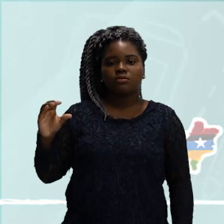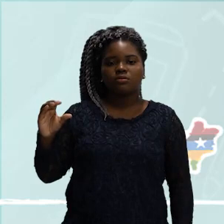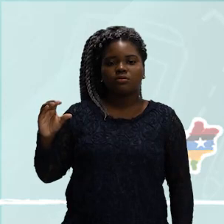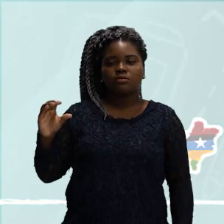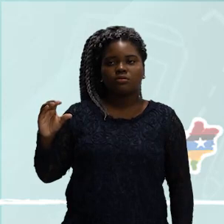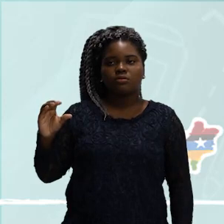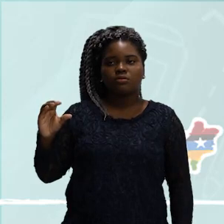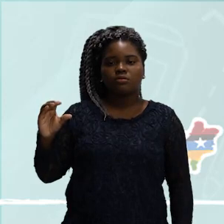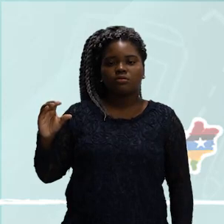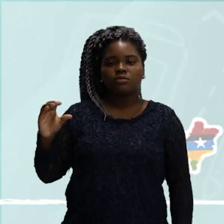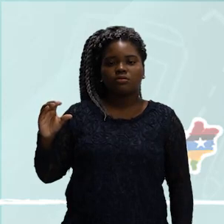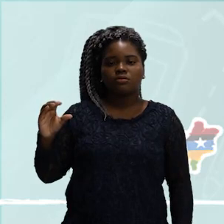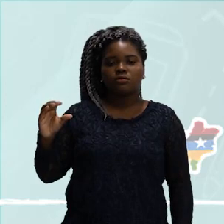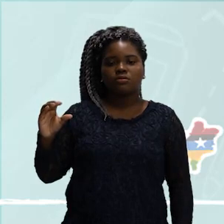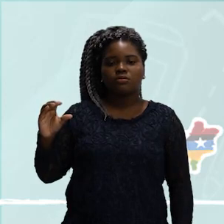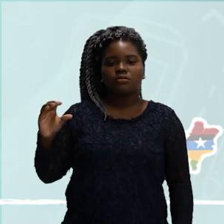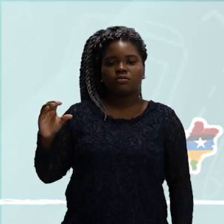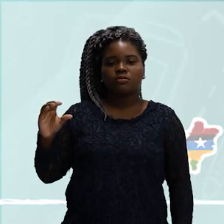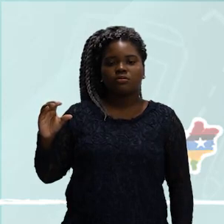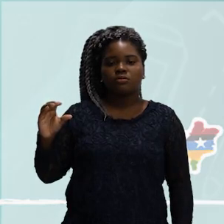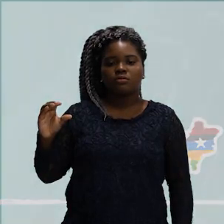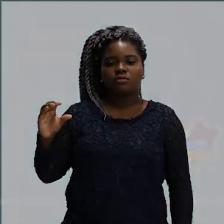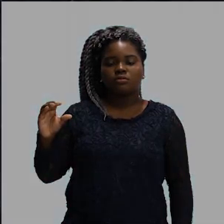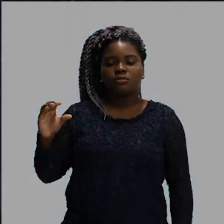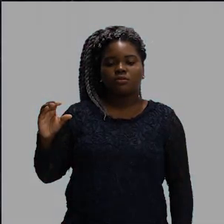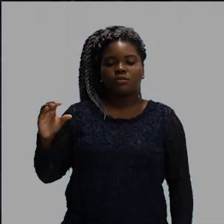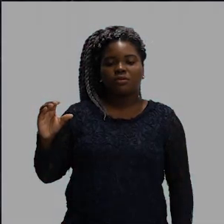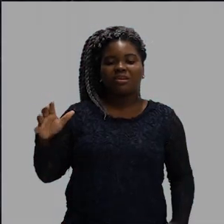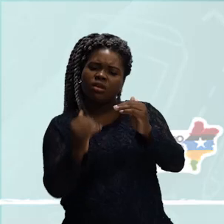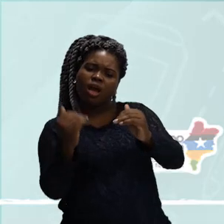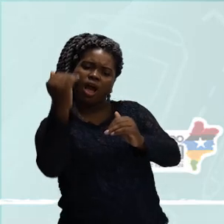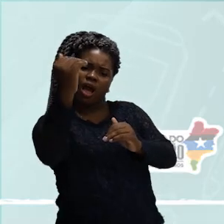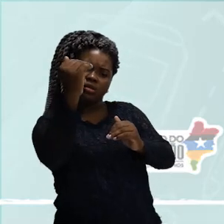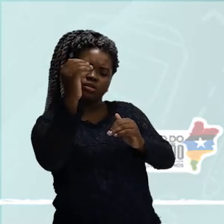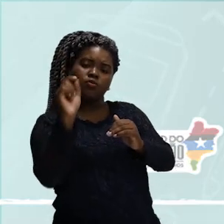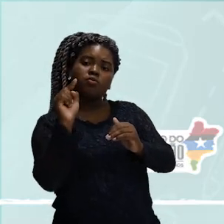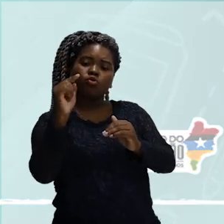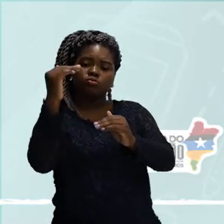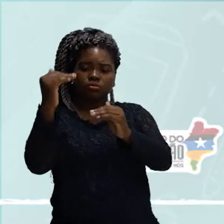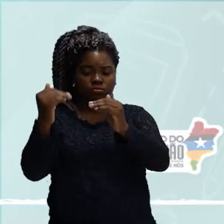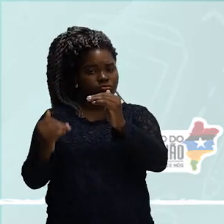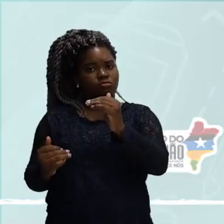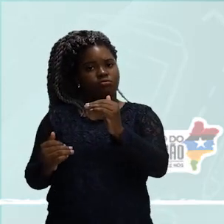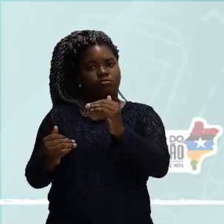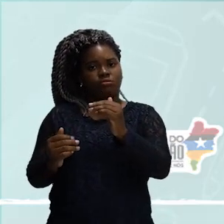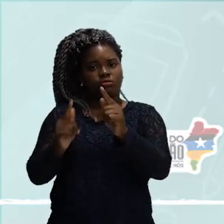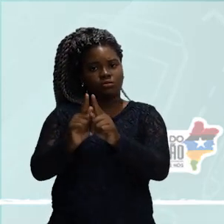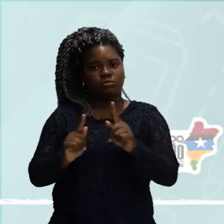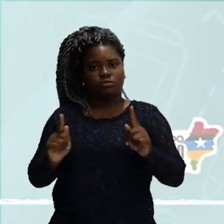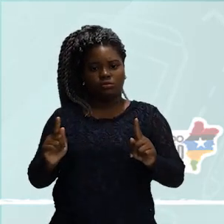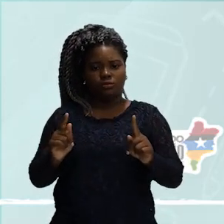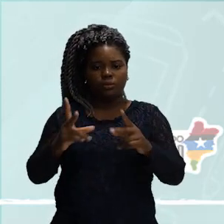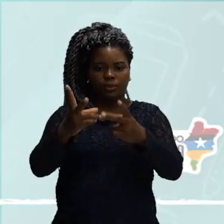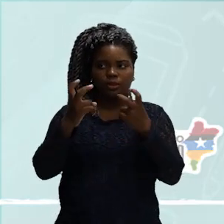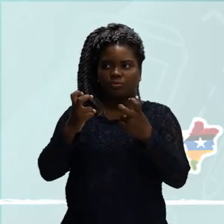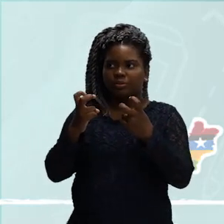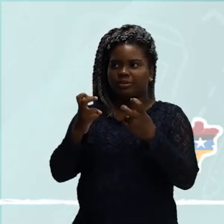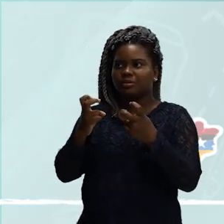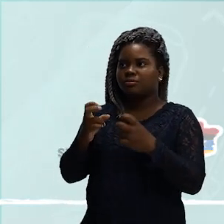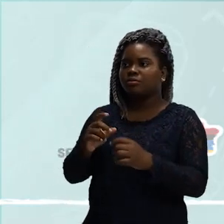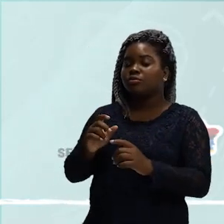observar nesses meses como foi a produção. Diminuiu aqui, aumentou aqui, nesse mês foi mais alto, nesse mês foi